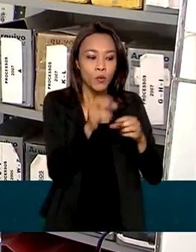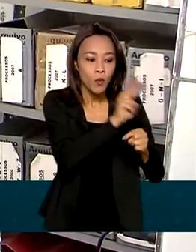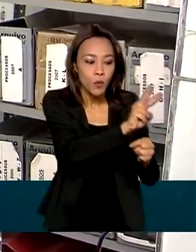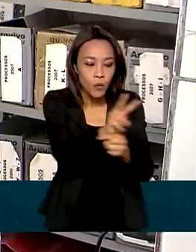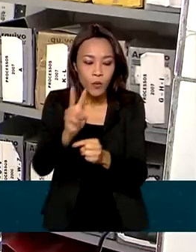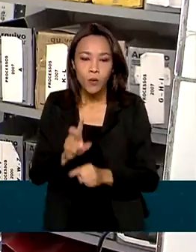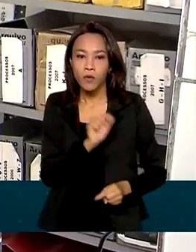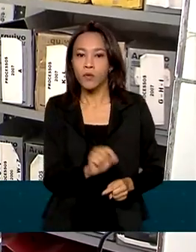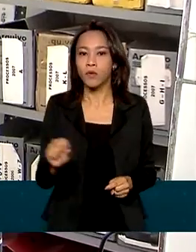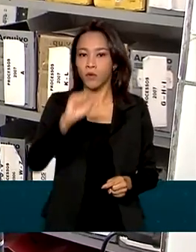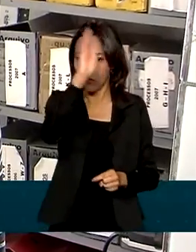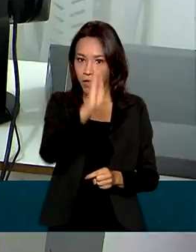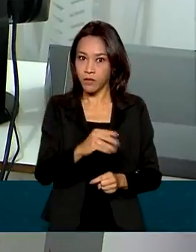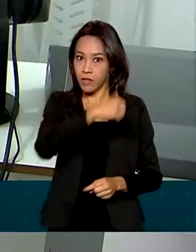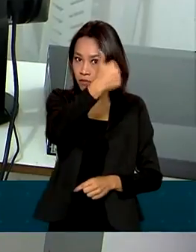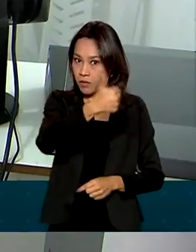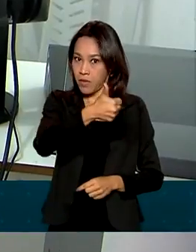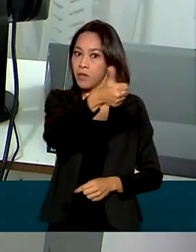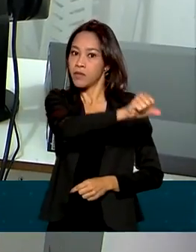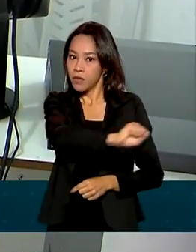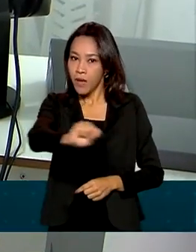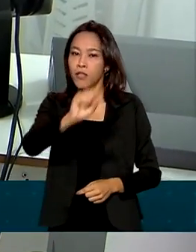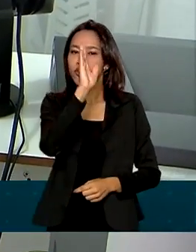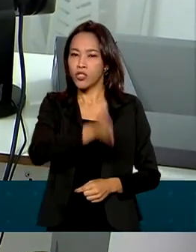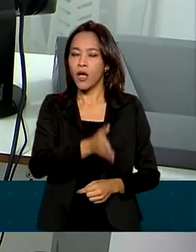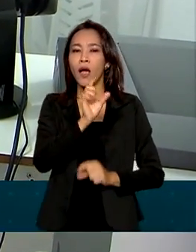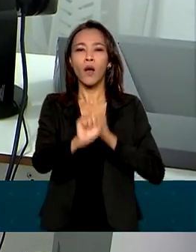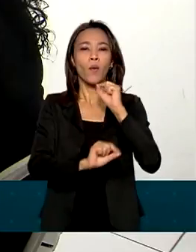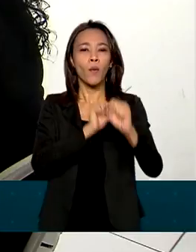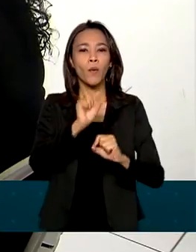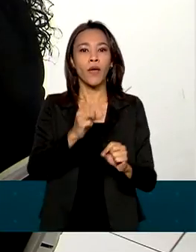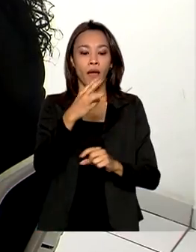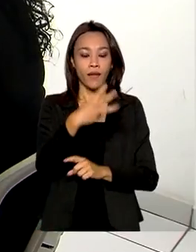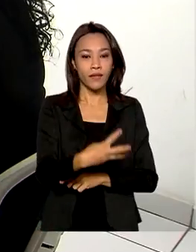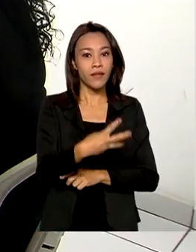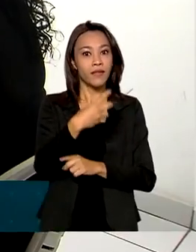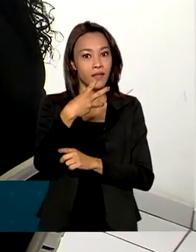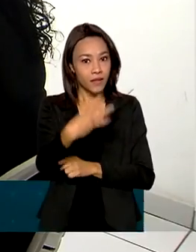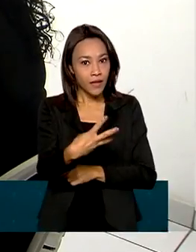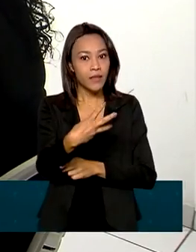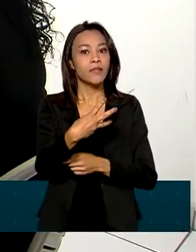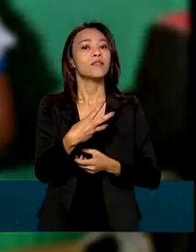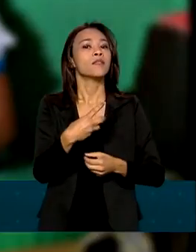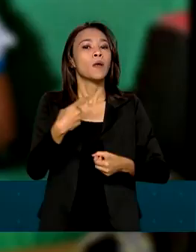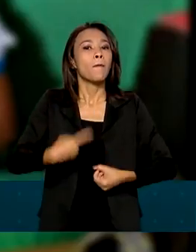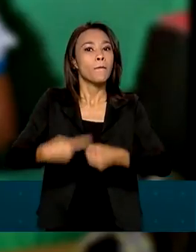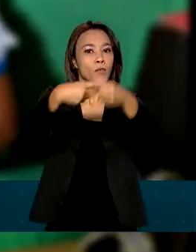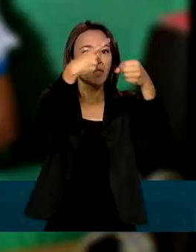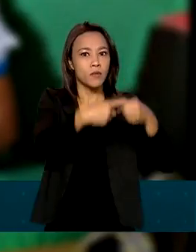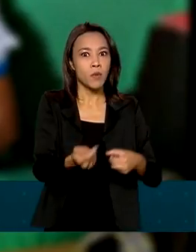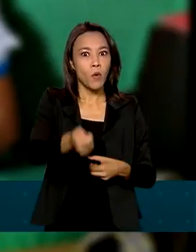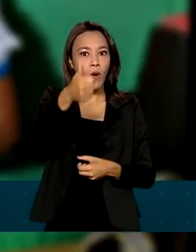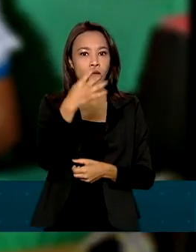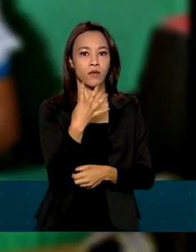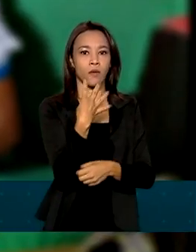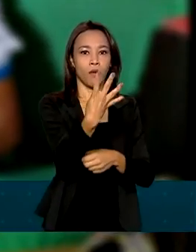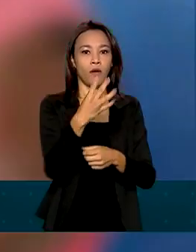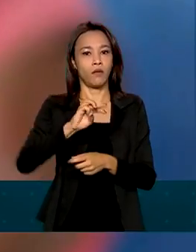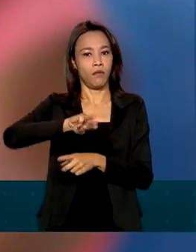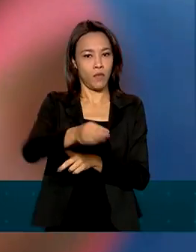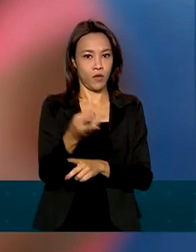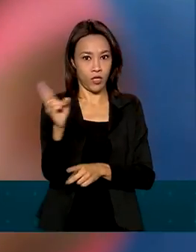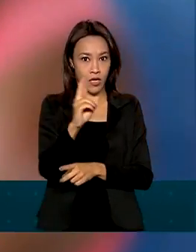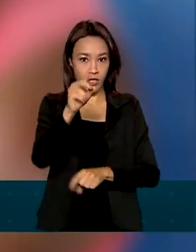Só no primeiro semestre deste ano foram repassados a 33 municípios quase 4 milhões de reais